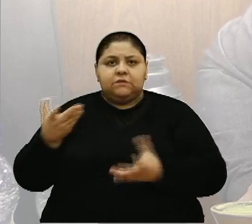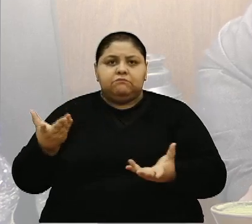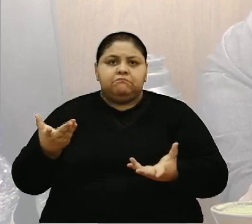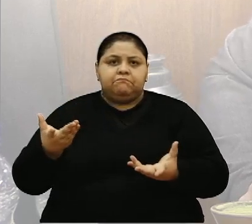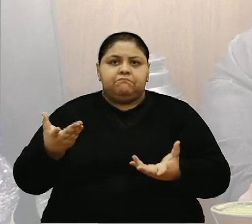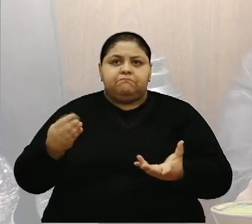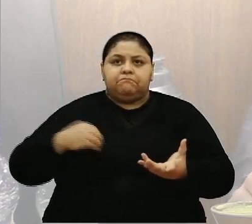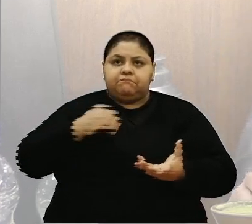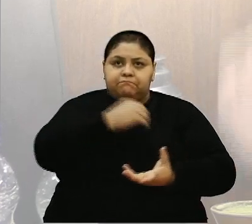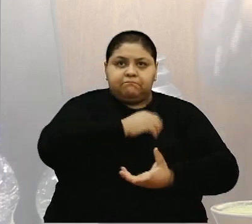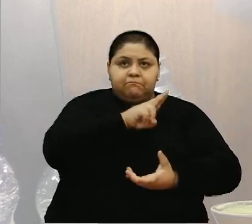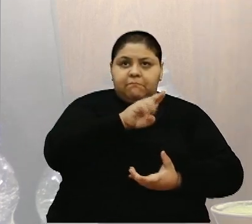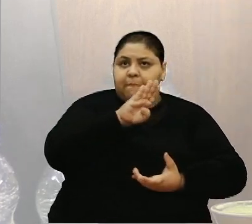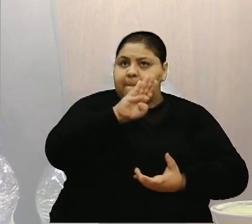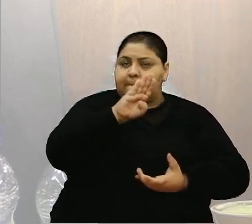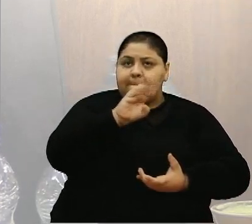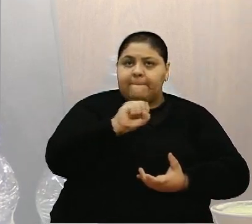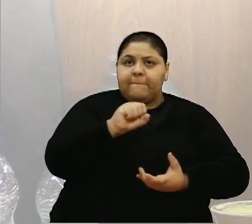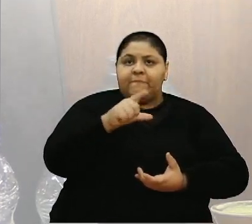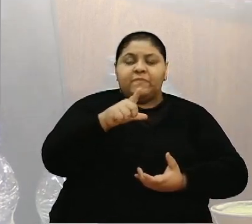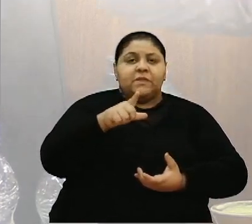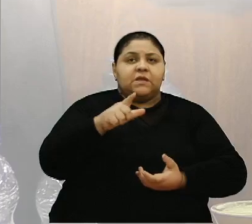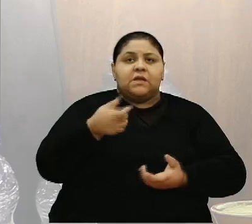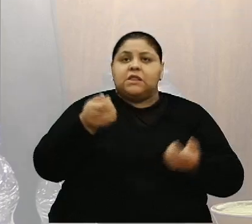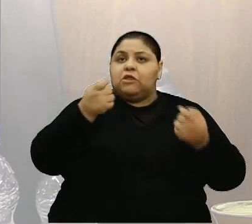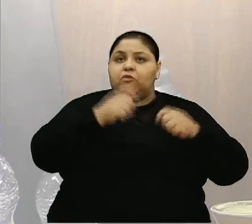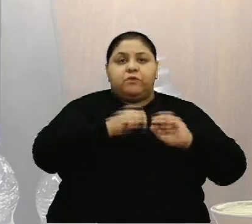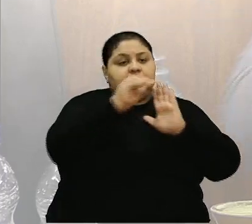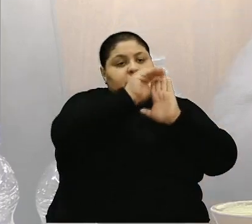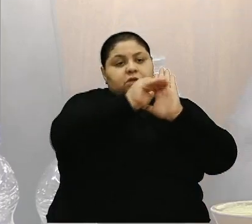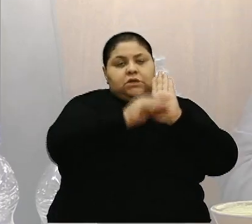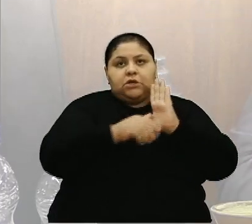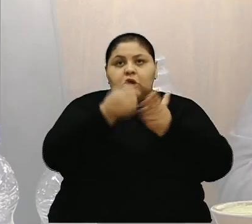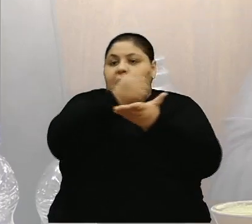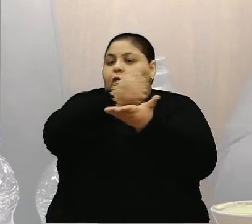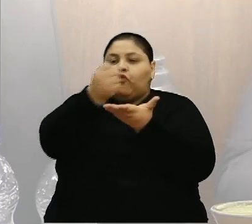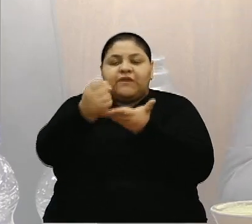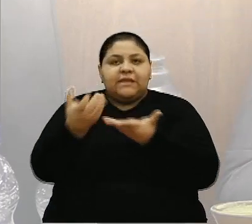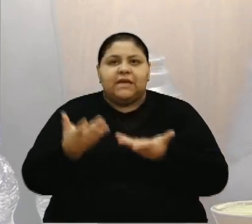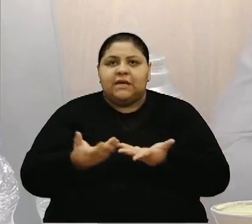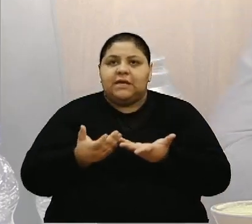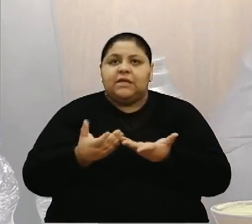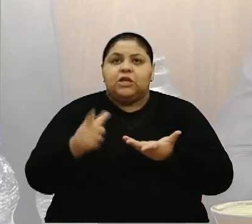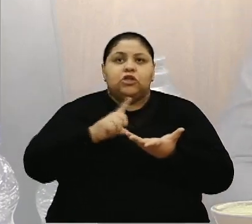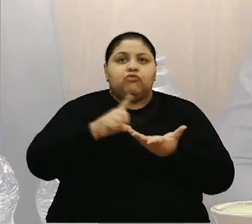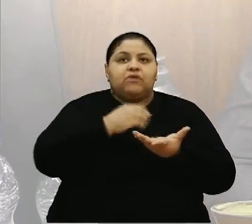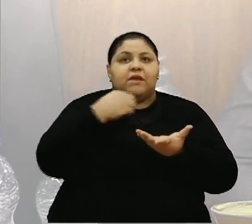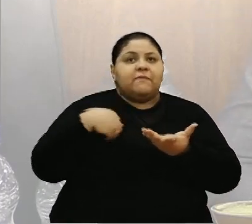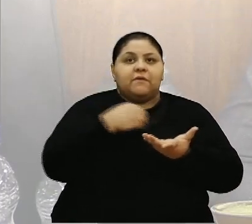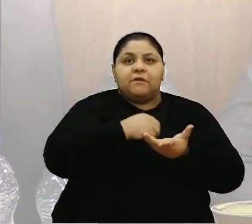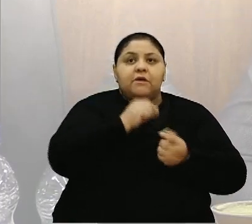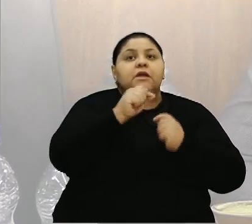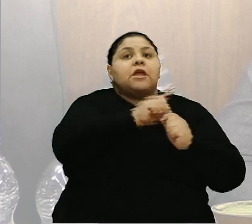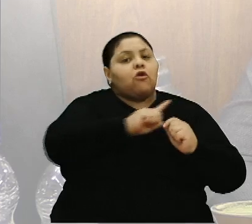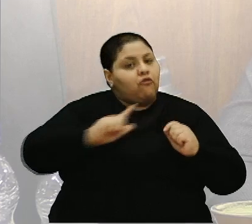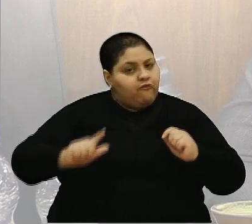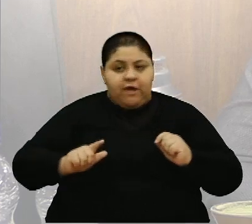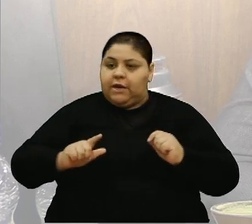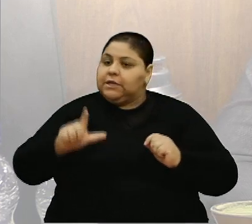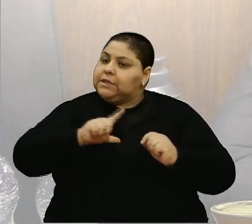Porque médico na UBS não precisa fazer um programa, é contratar médico. Ah, mas não tem médico. Quem governa tem que dar um